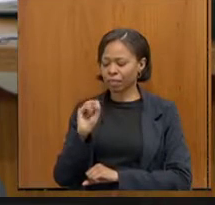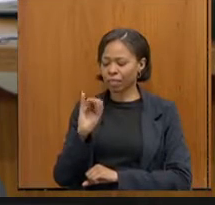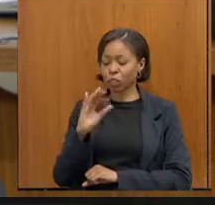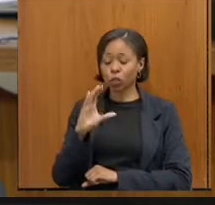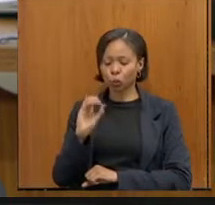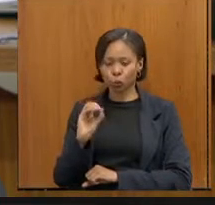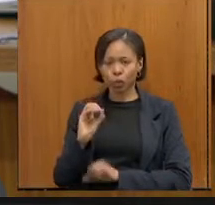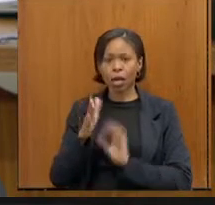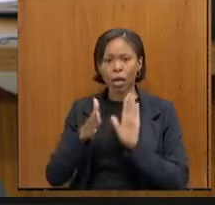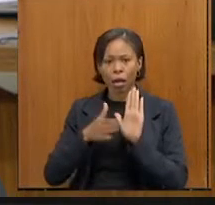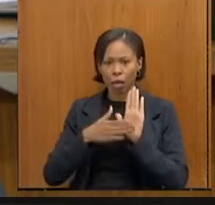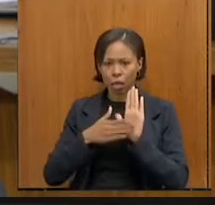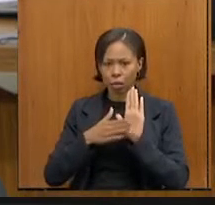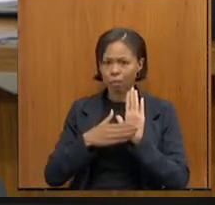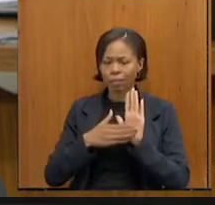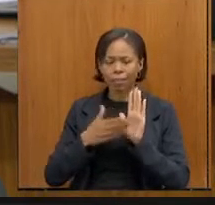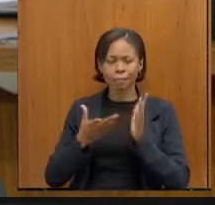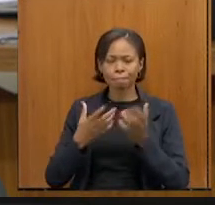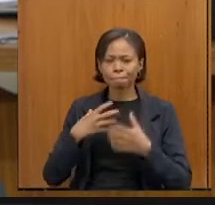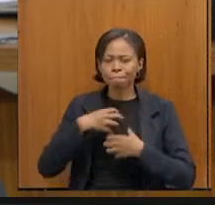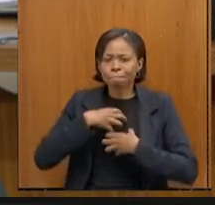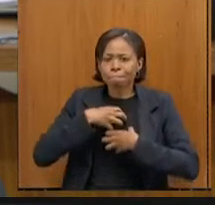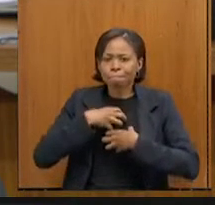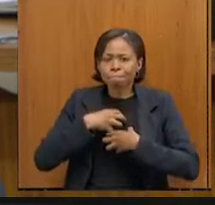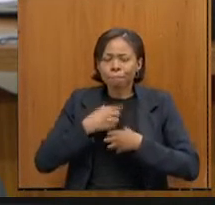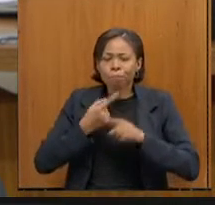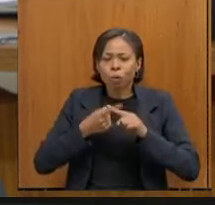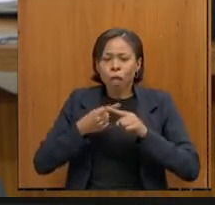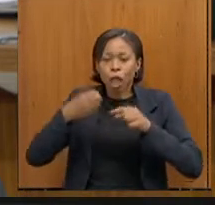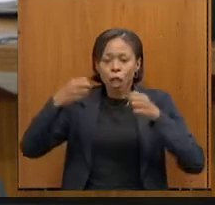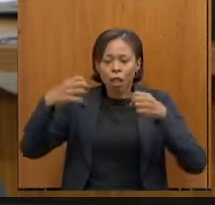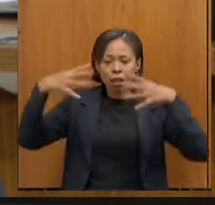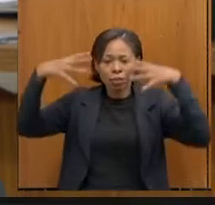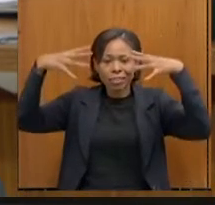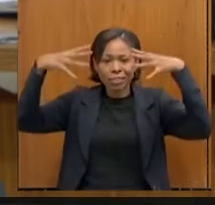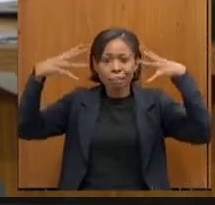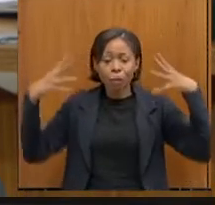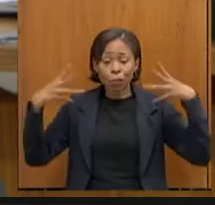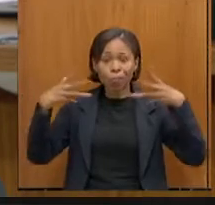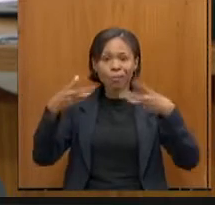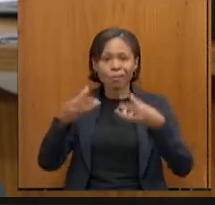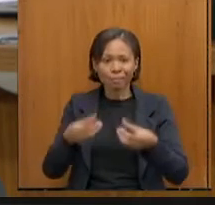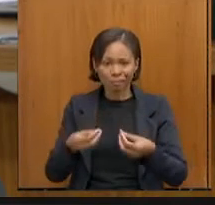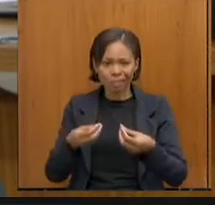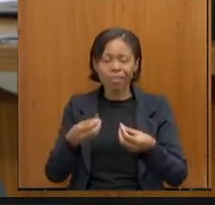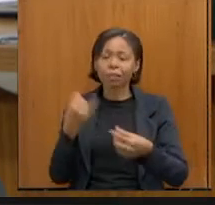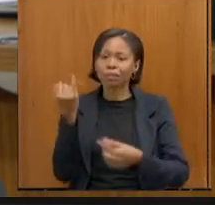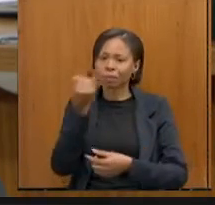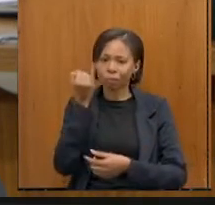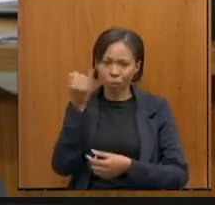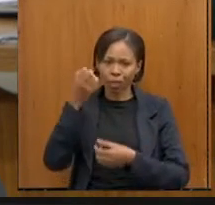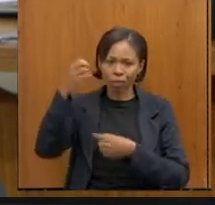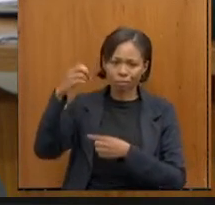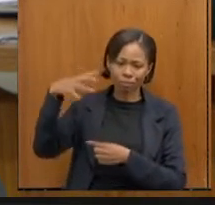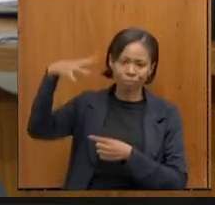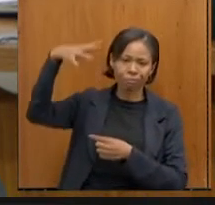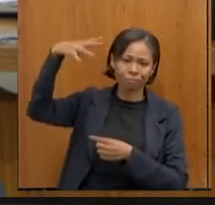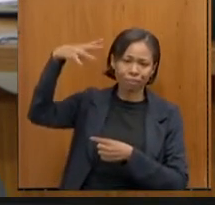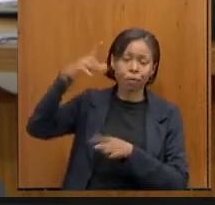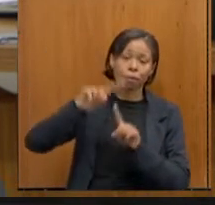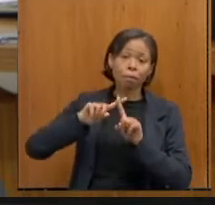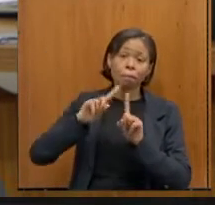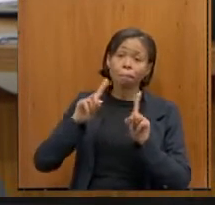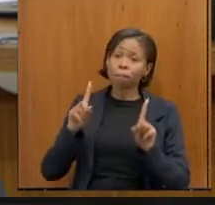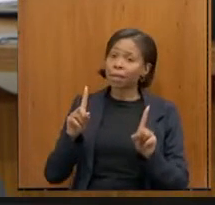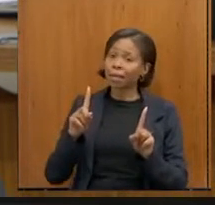Eu repito né o luz para todos por muito importante para trazer luz mas ele não